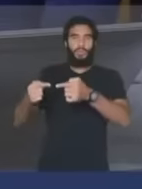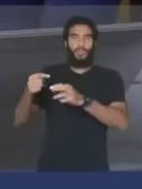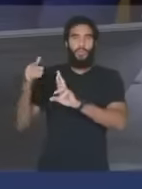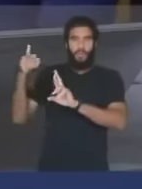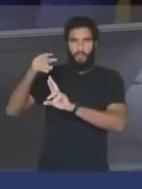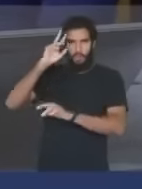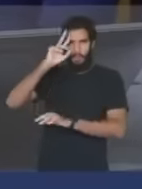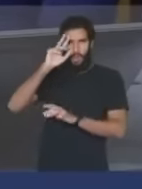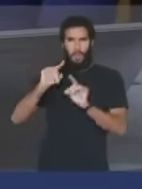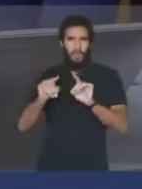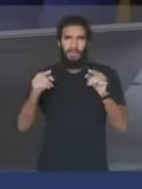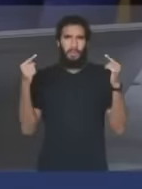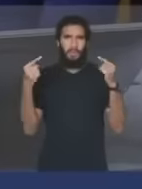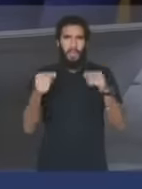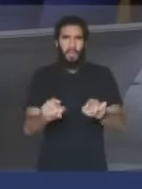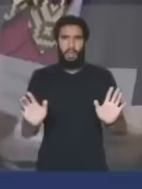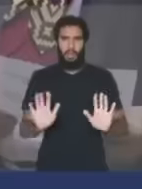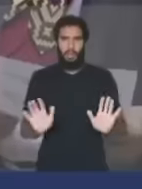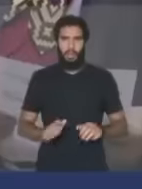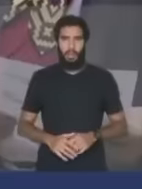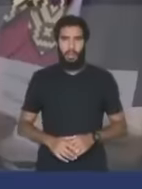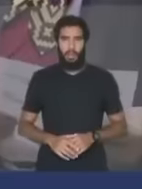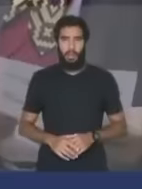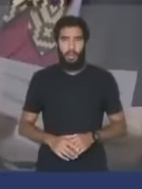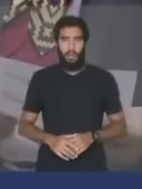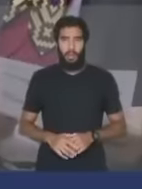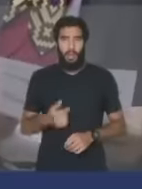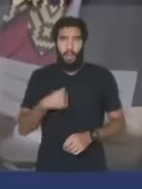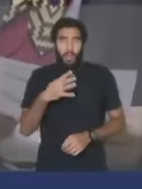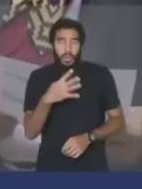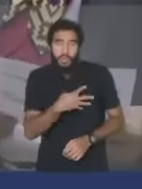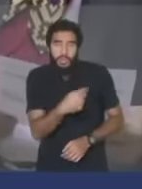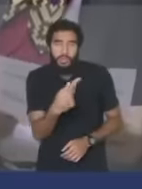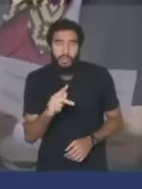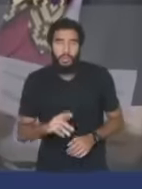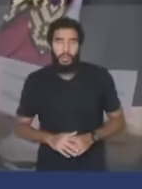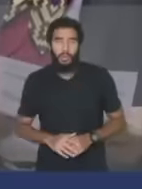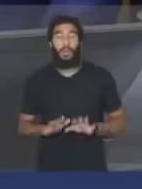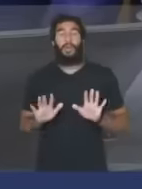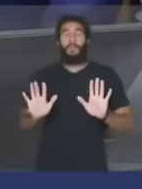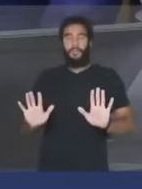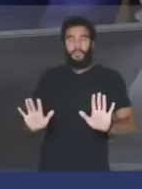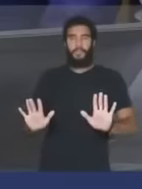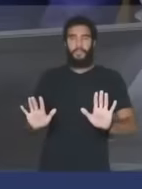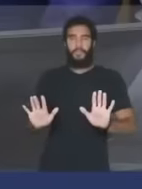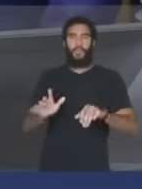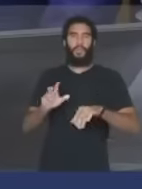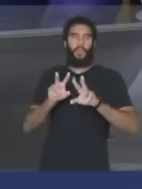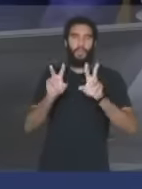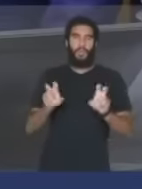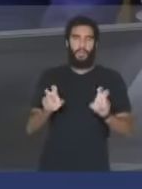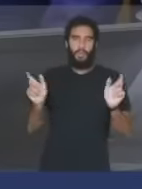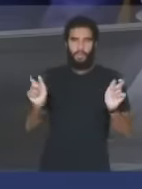de ataque, nada disso. Tá? A filho, nada disso? Não. Porque eu não conheço seu filho. Nós tivemos, mas isso é um assunto que a gente pode tratar. Nós estamos